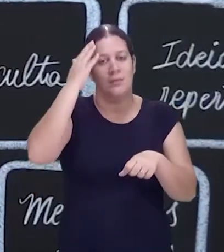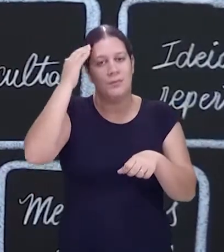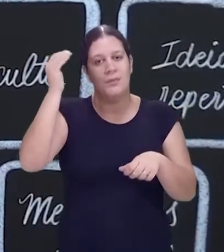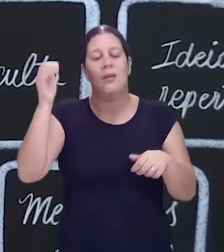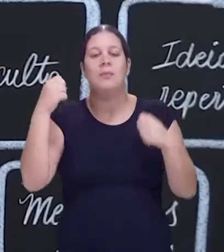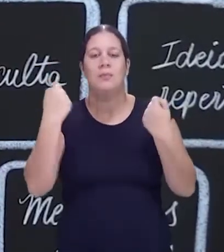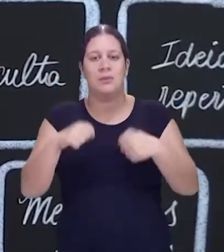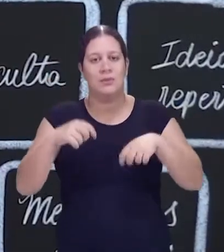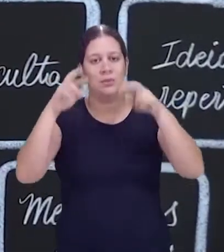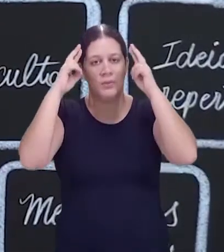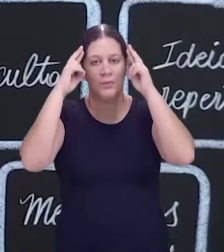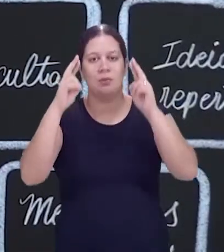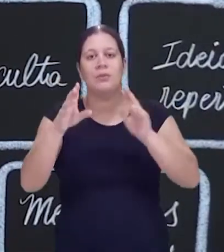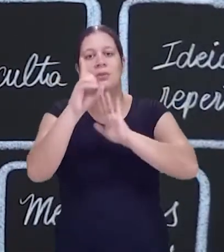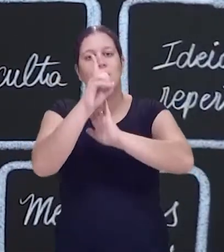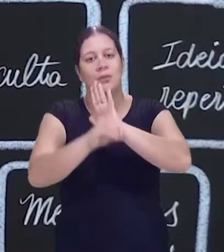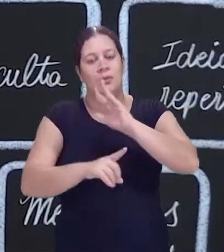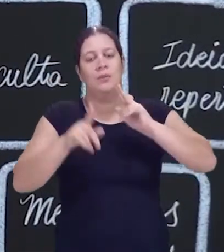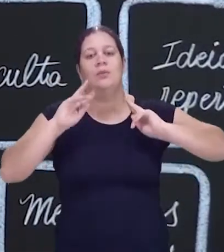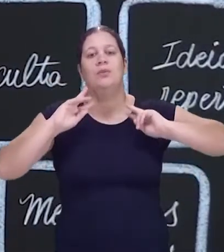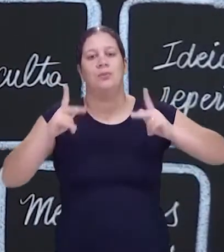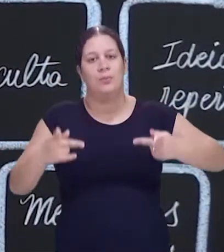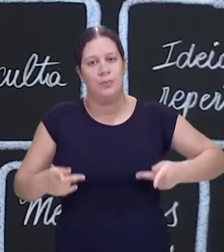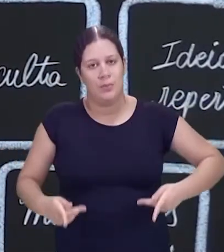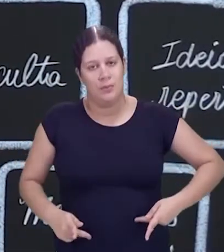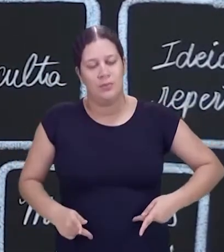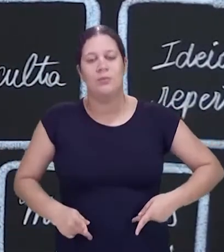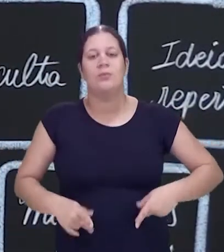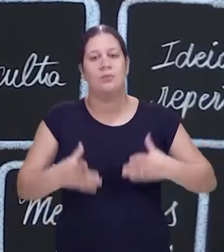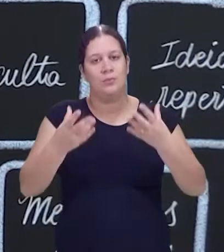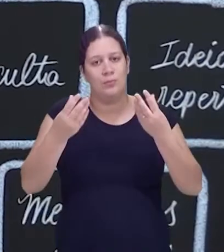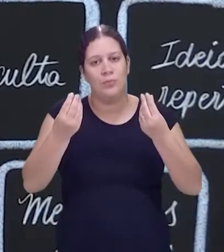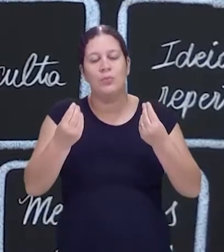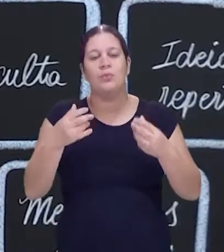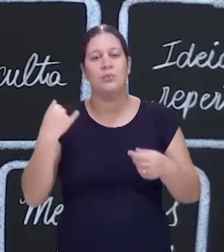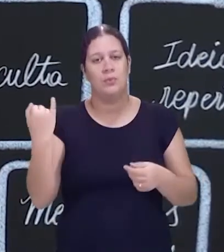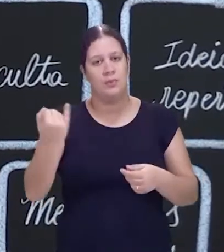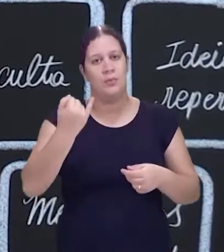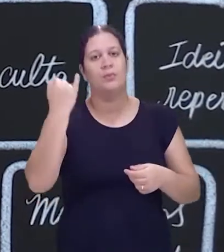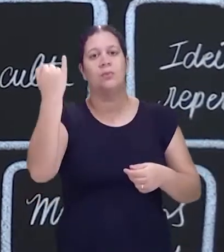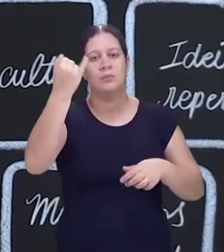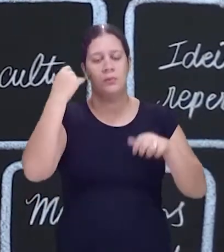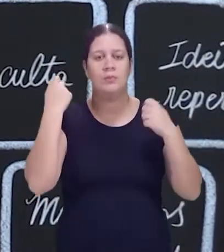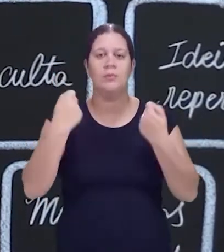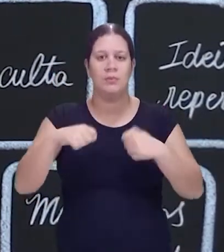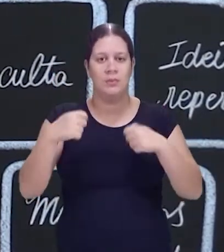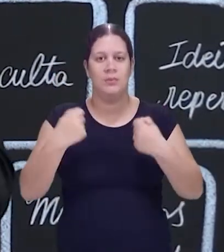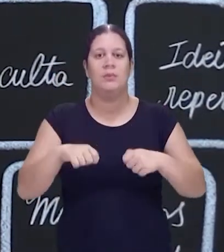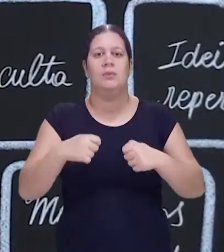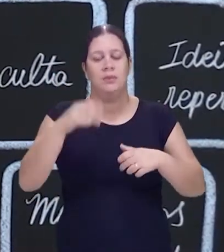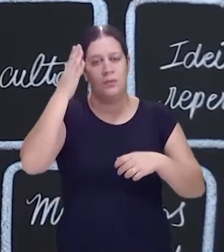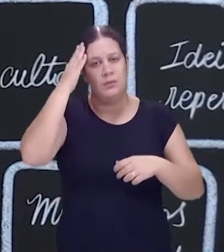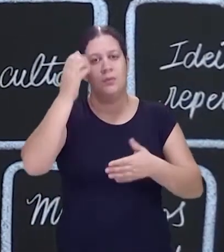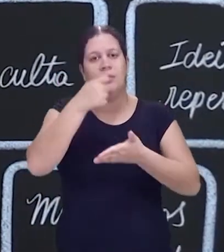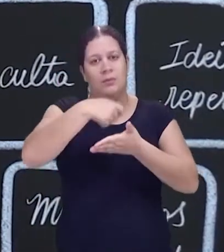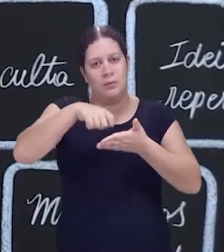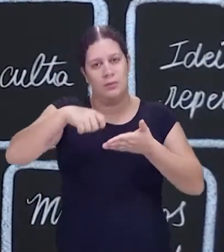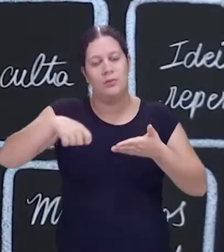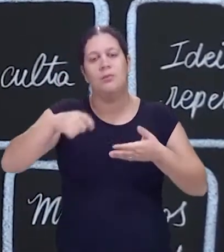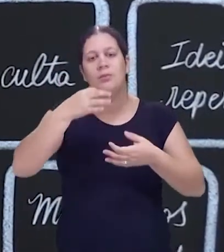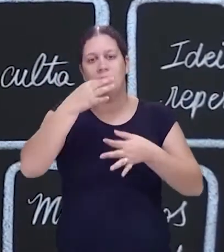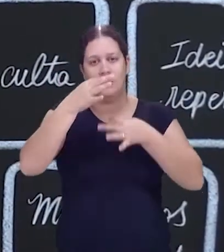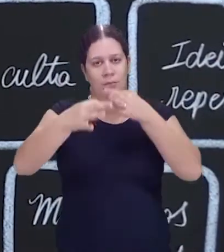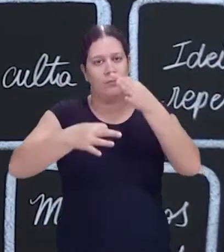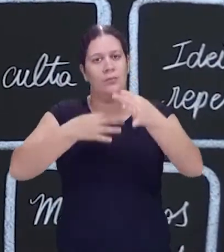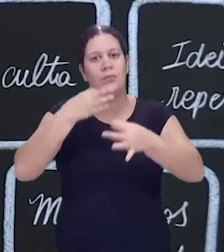que é importante respeitar os direitos humanos. Esses direitos são muito relevantes e precisam ser levados em conta na hora da construção da sua opinião,